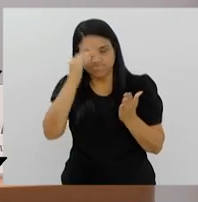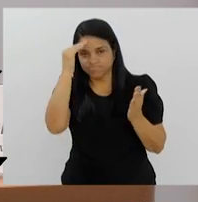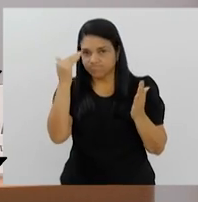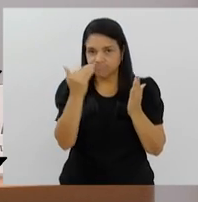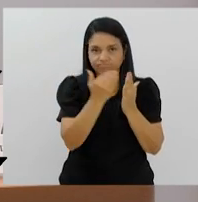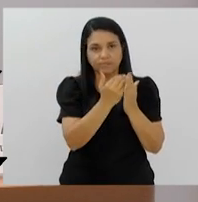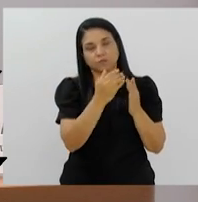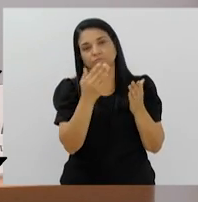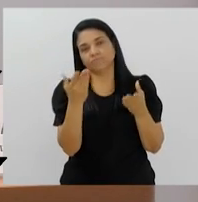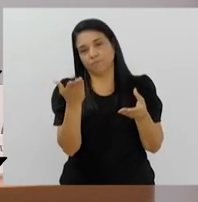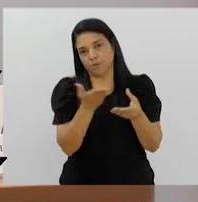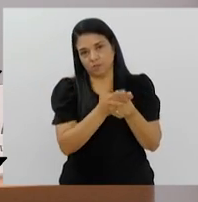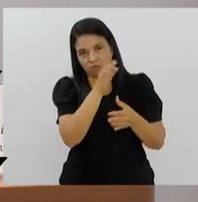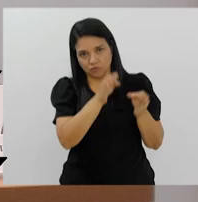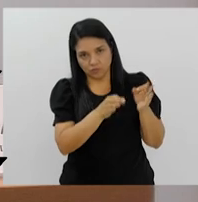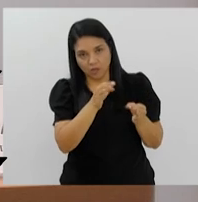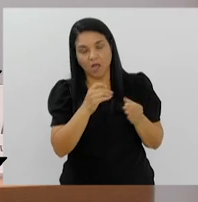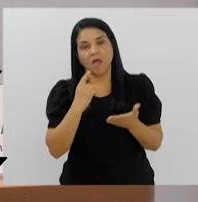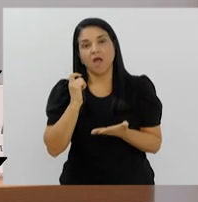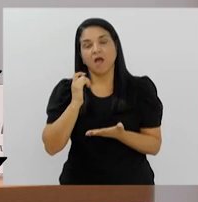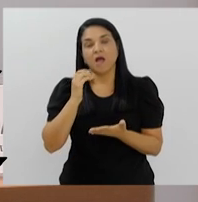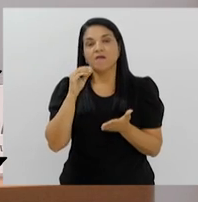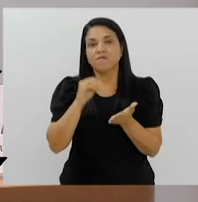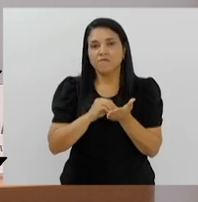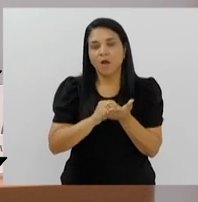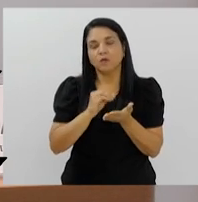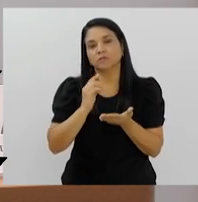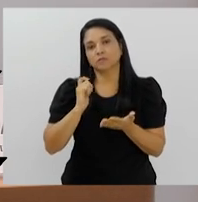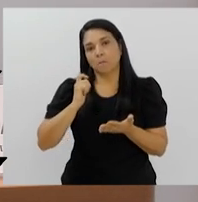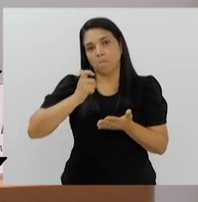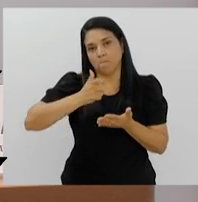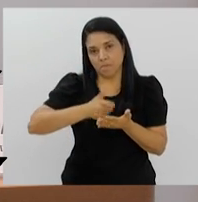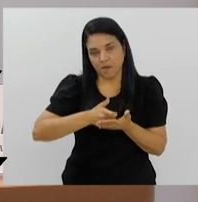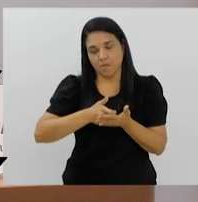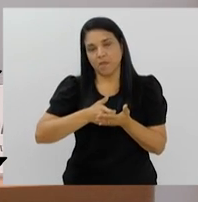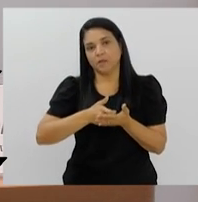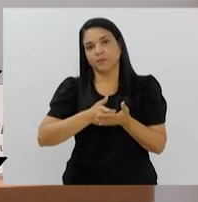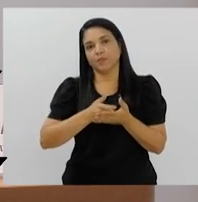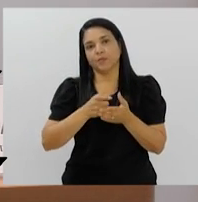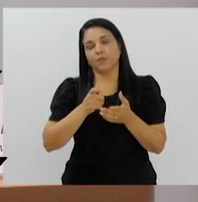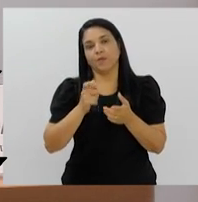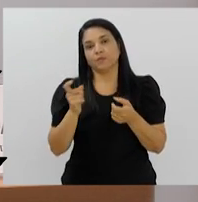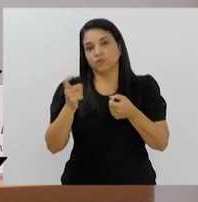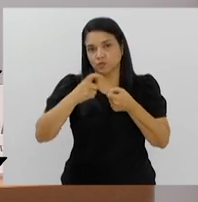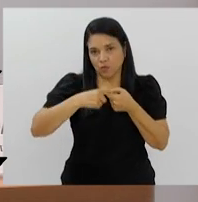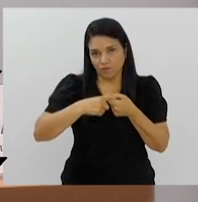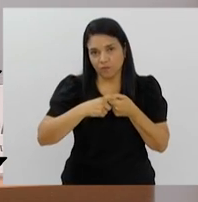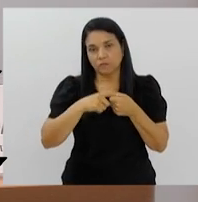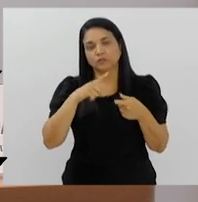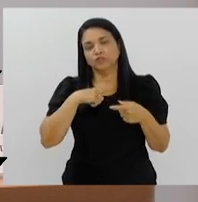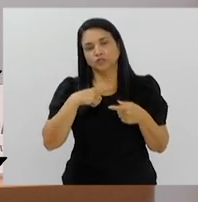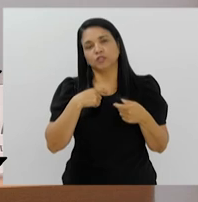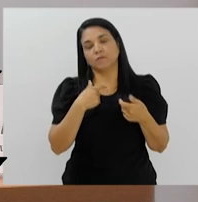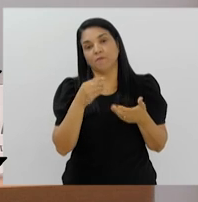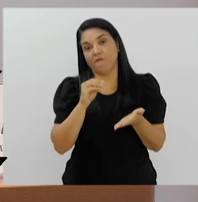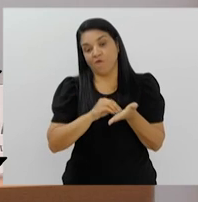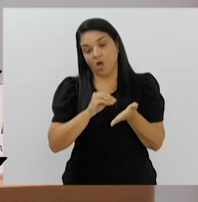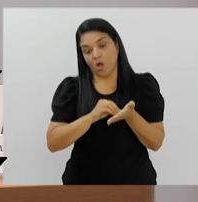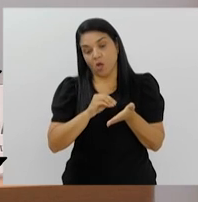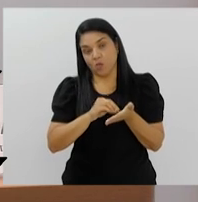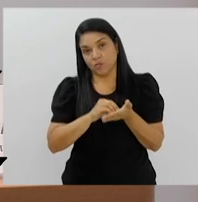judiciais falta de pagamento na rede refer havia um descontrole por parte da Unimed